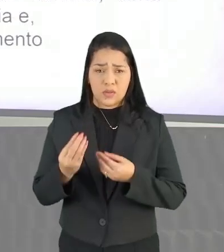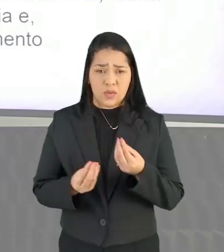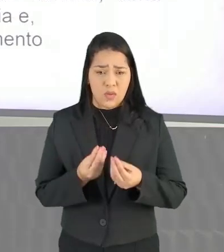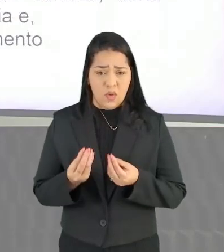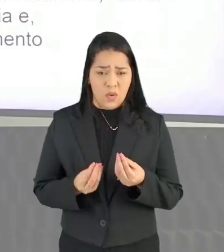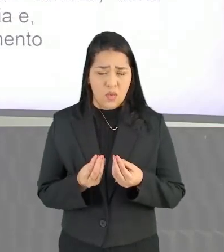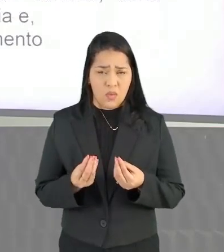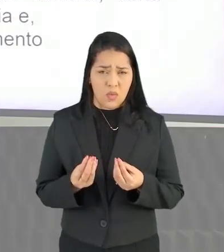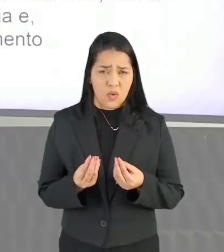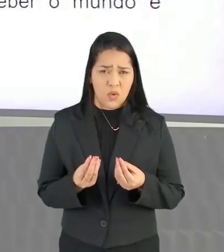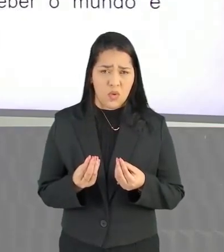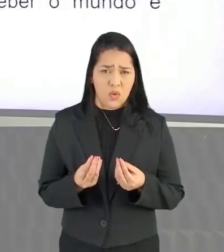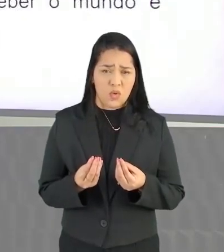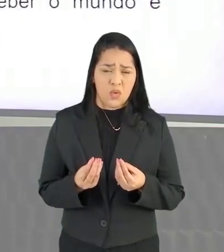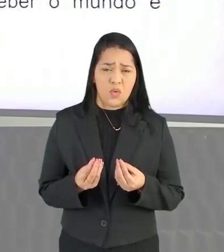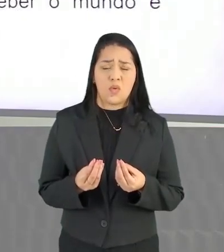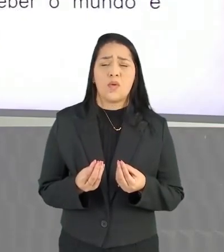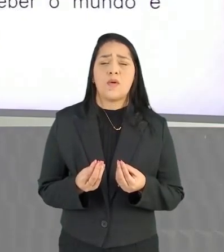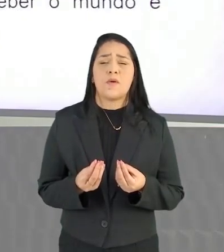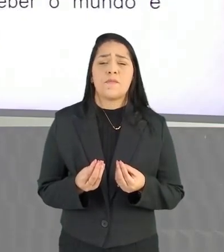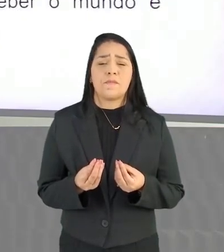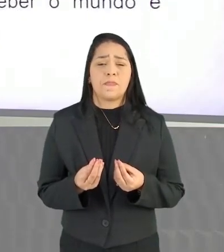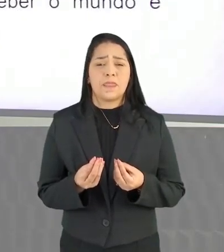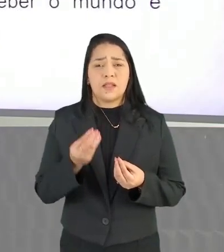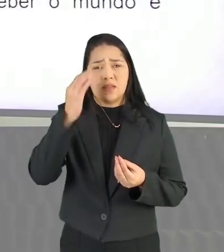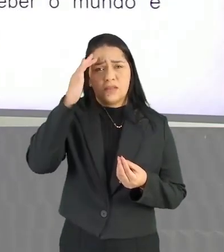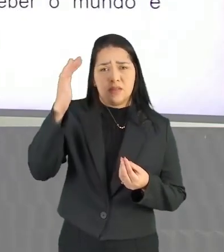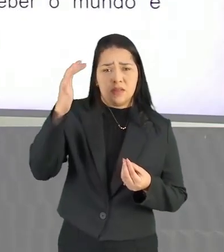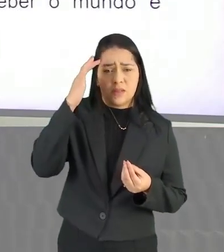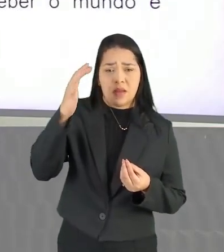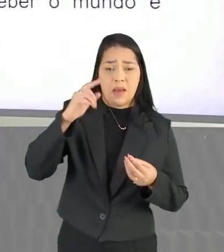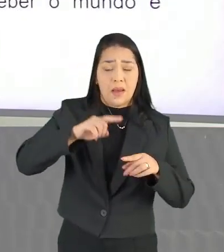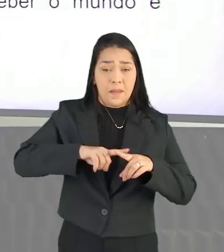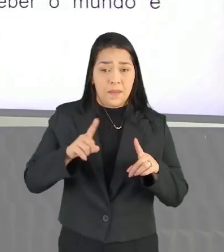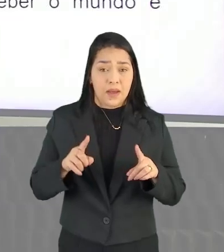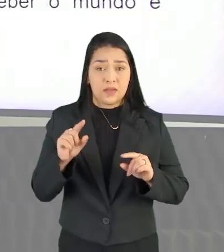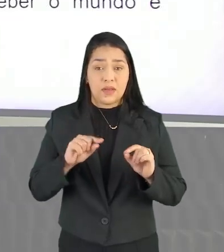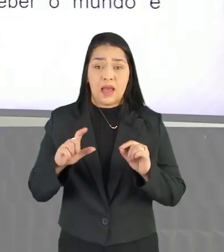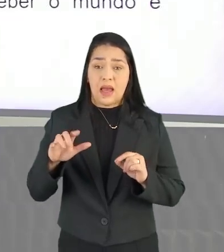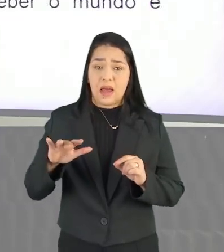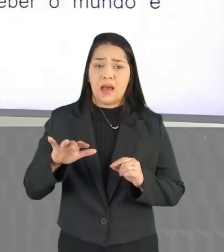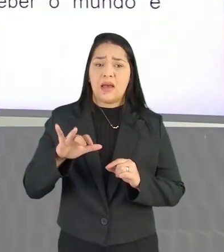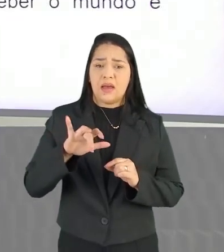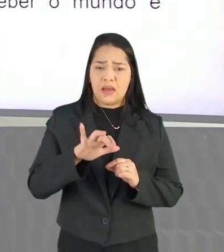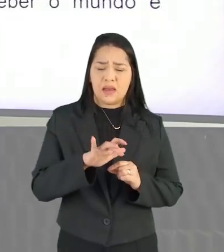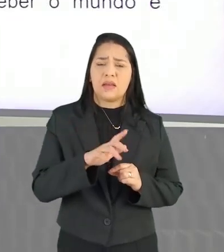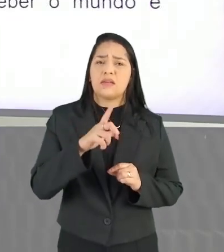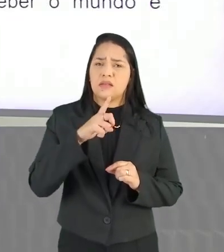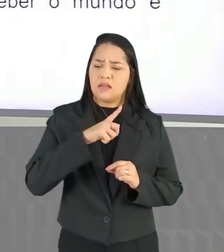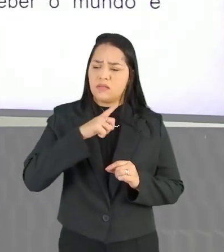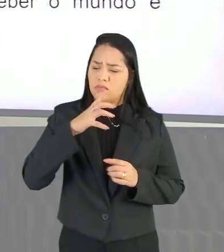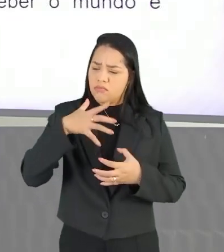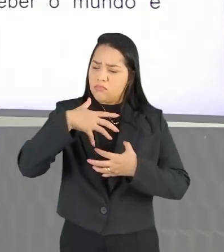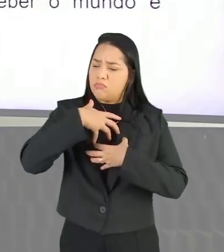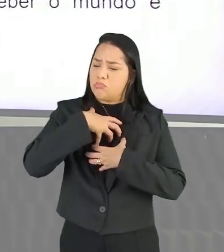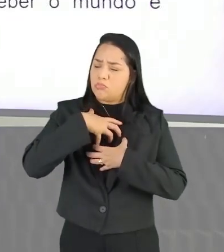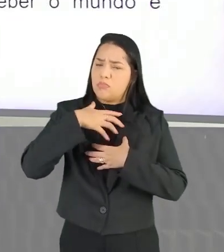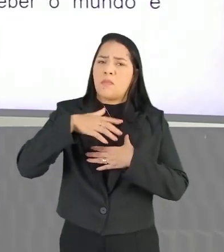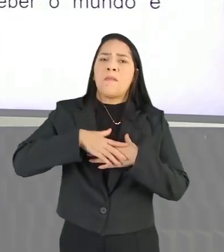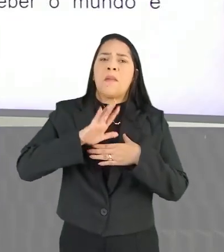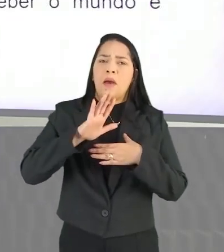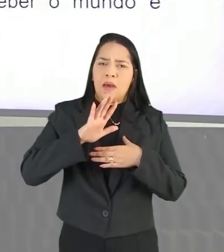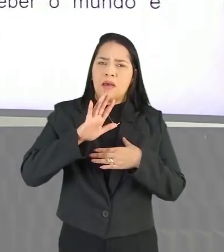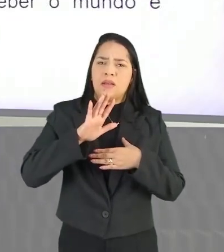um mero elemento ficcional. No entanto, as aranhas realmente têm um sentido mais